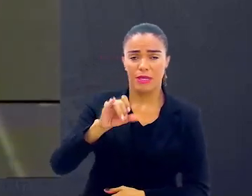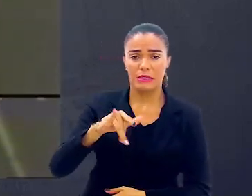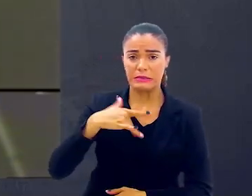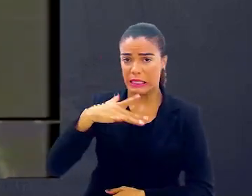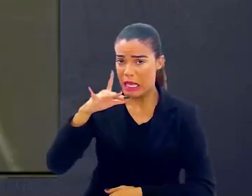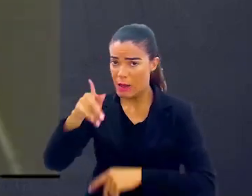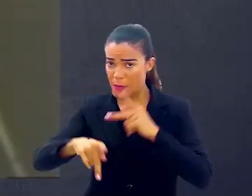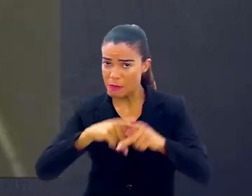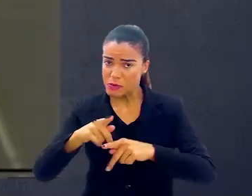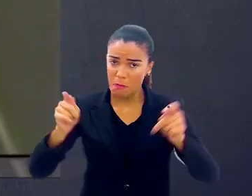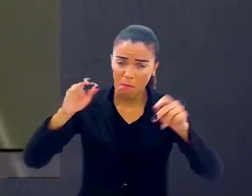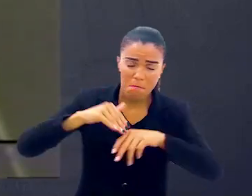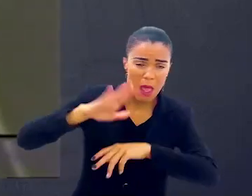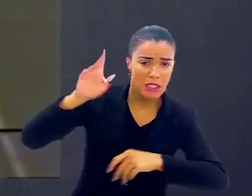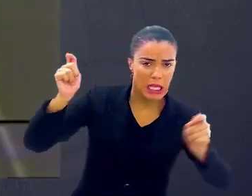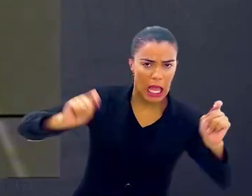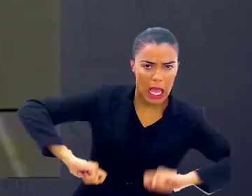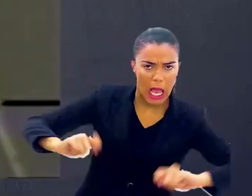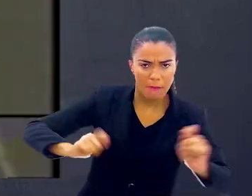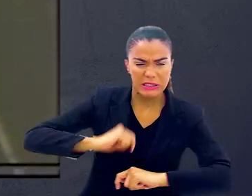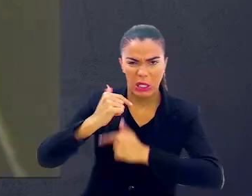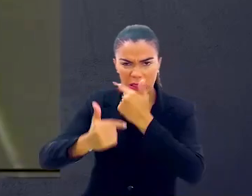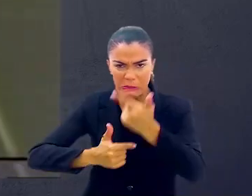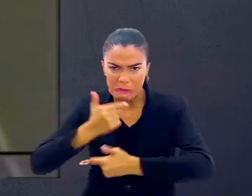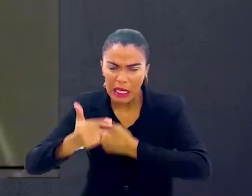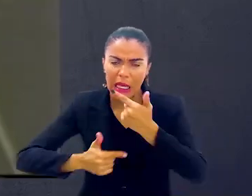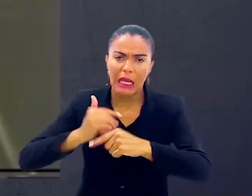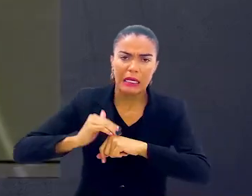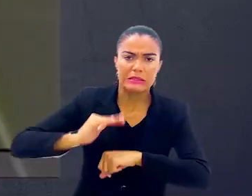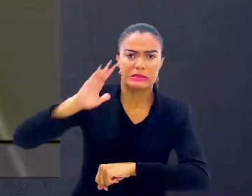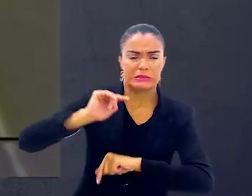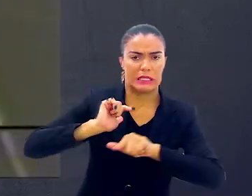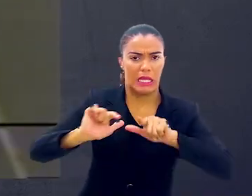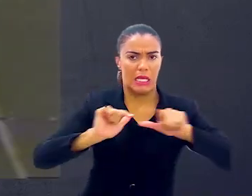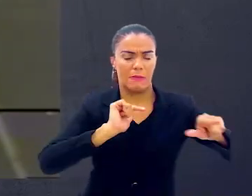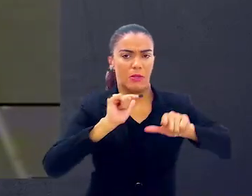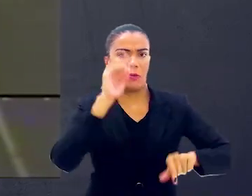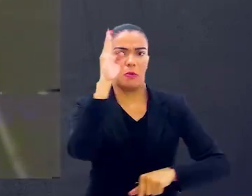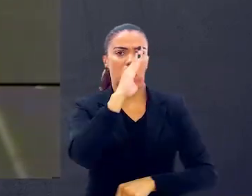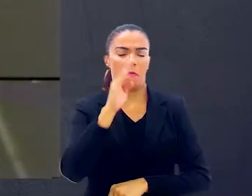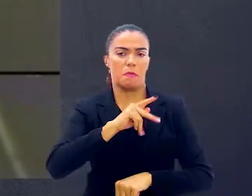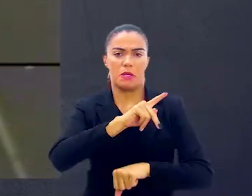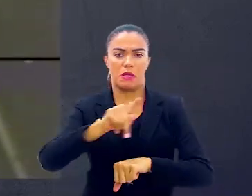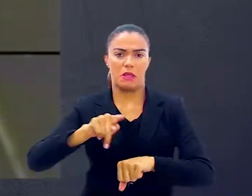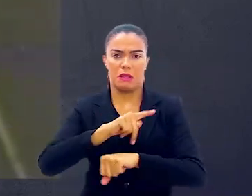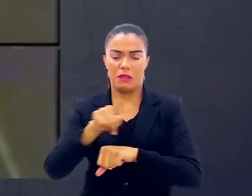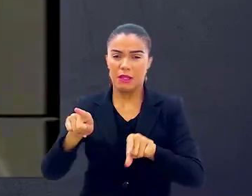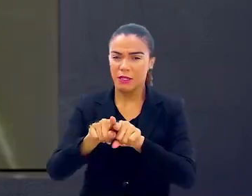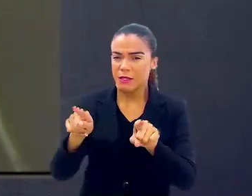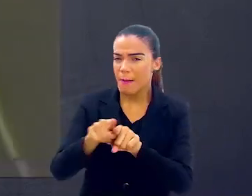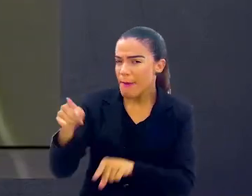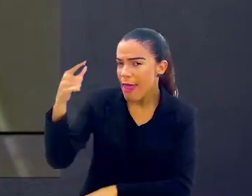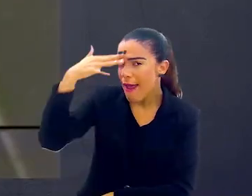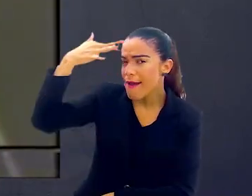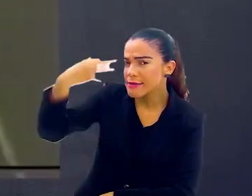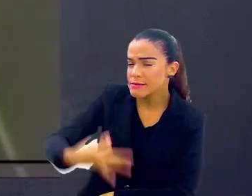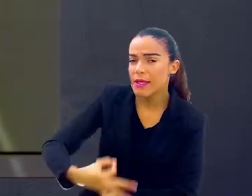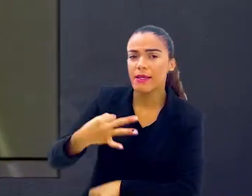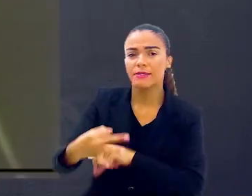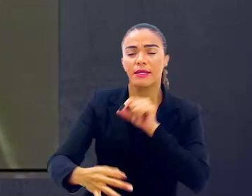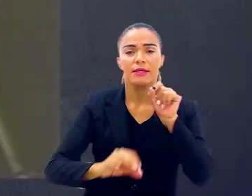mais capacitadas e laboriosas do país. E podemos alimentar a certeza de